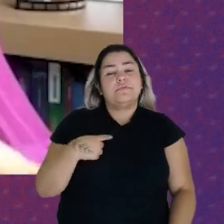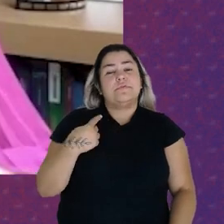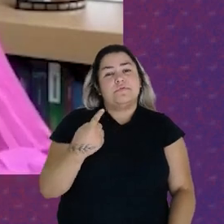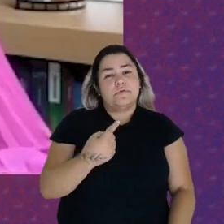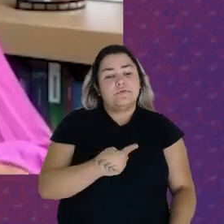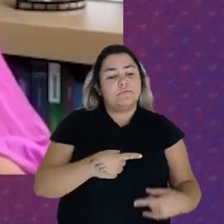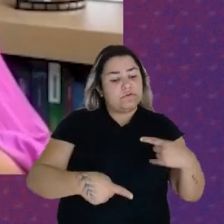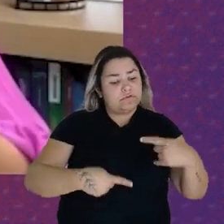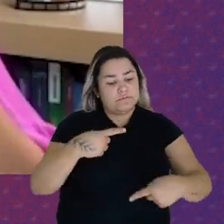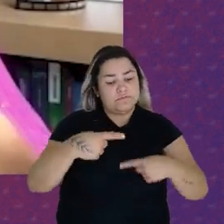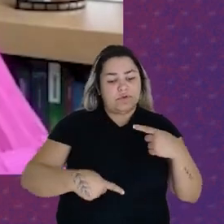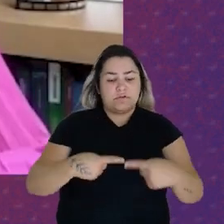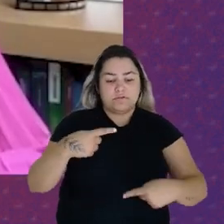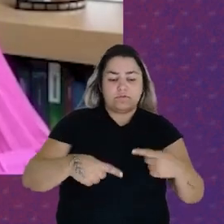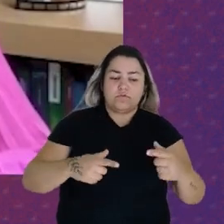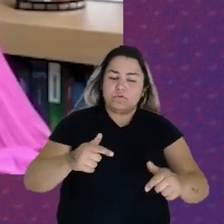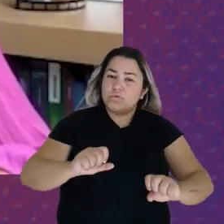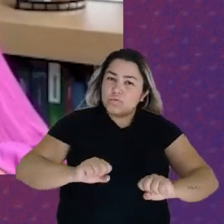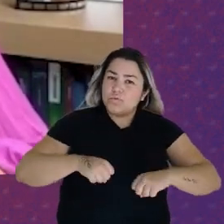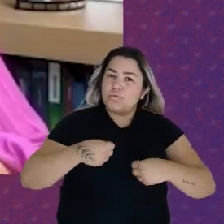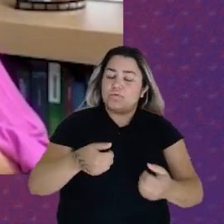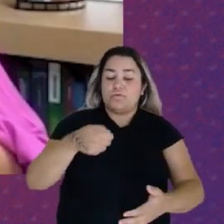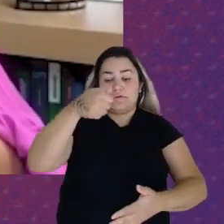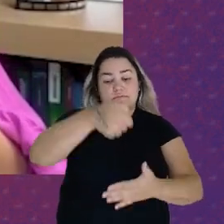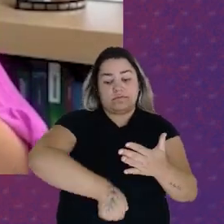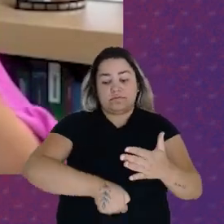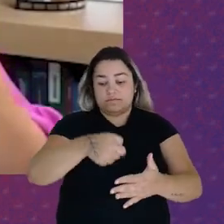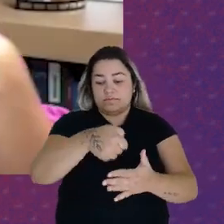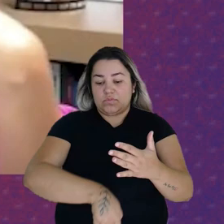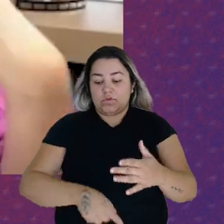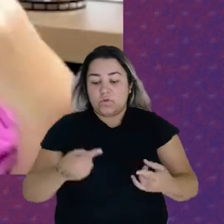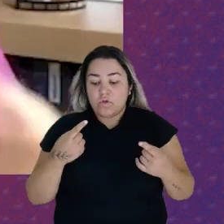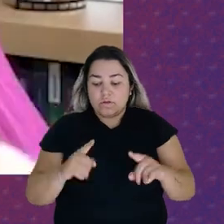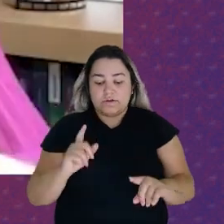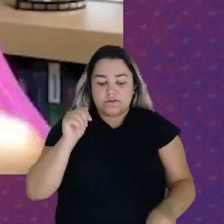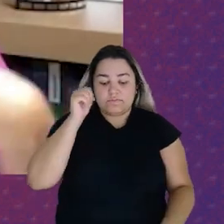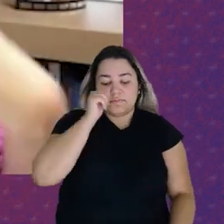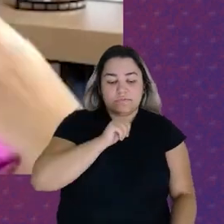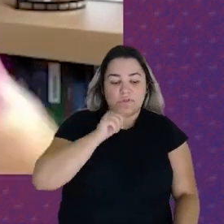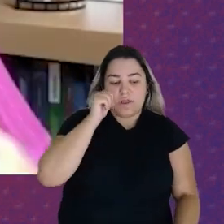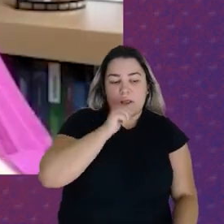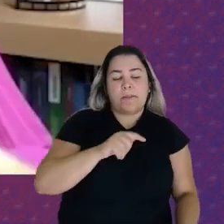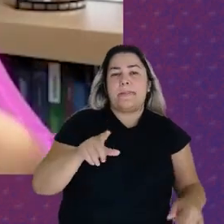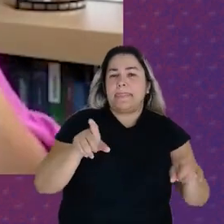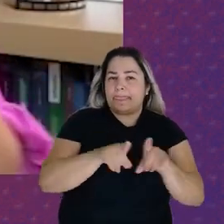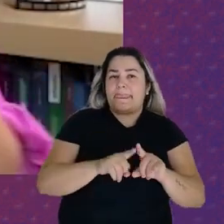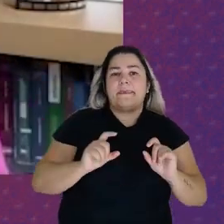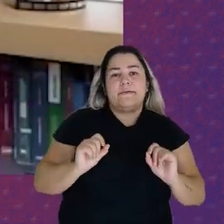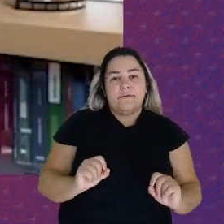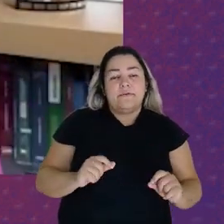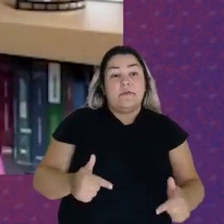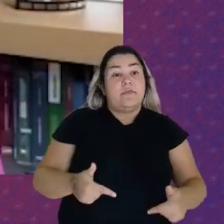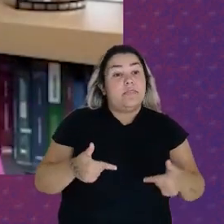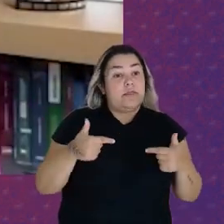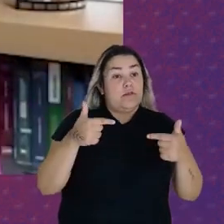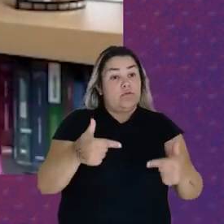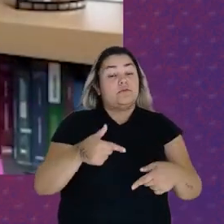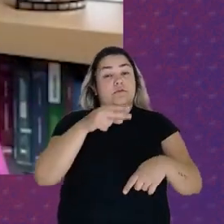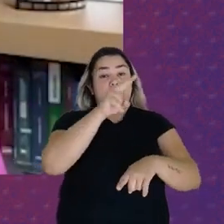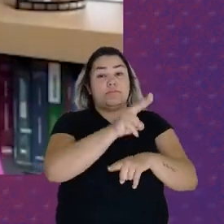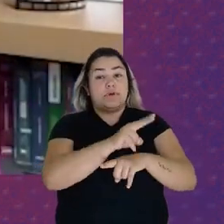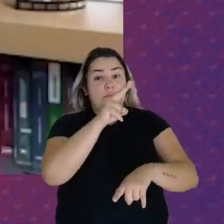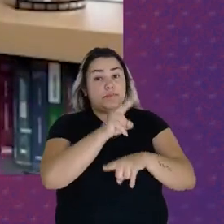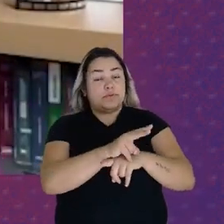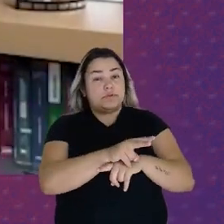debate todo do enfrentamento à violência contra as mulheres, na afirmação e na luta para guardar